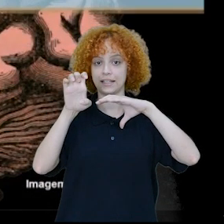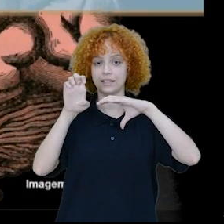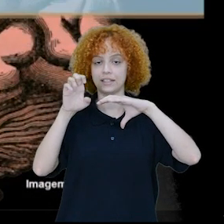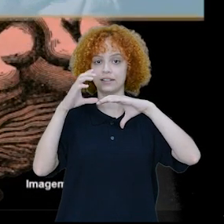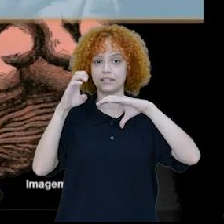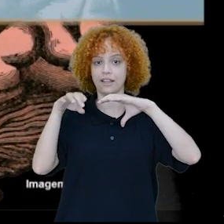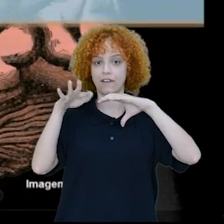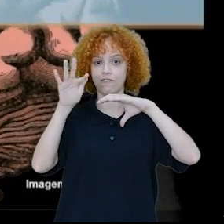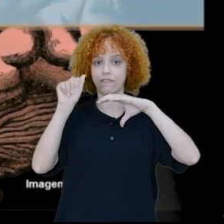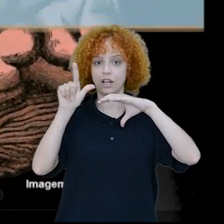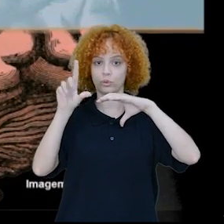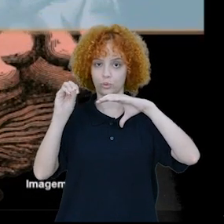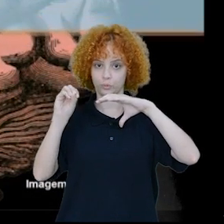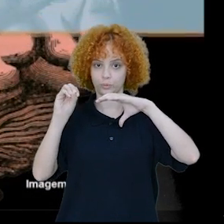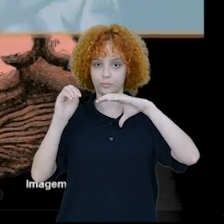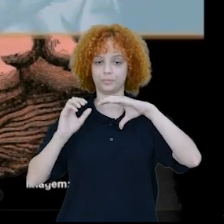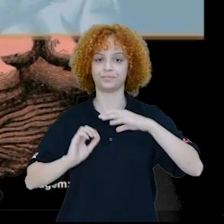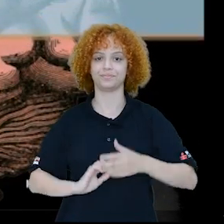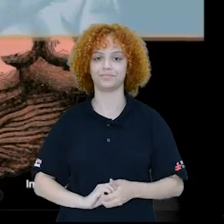telencéfalo.